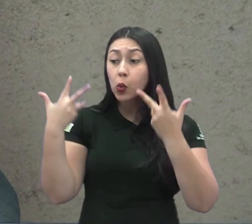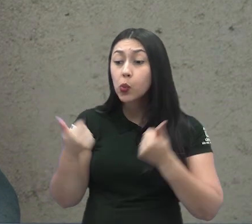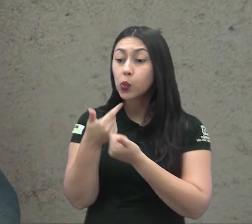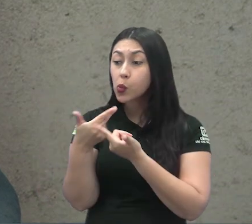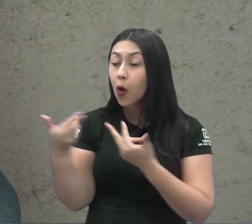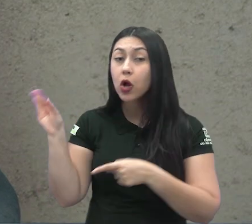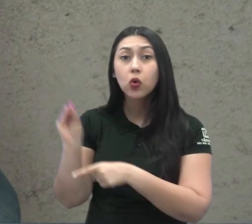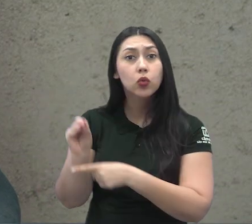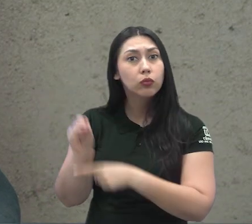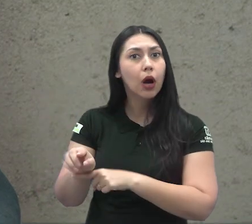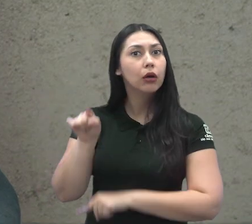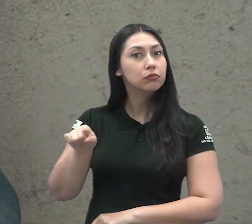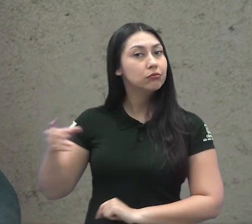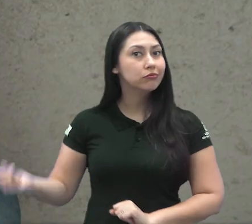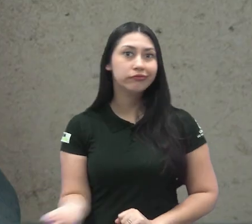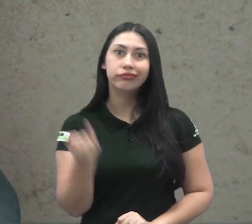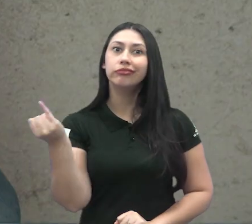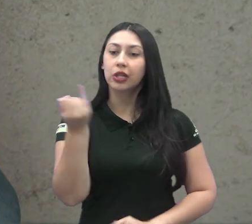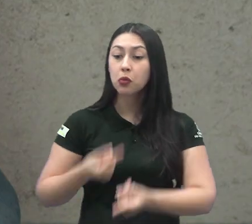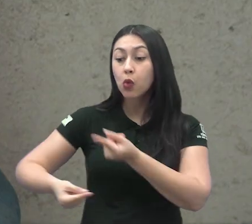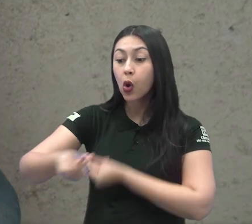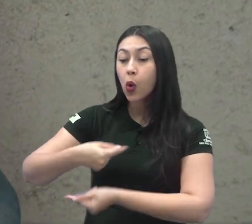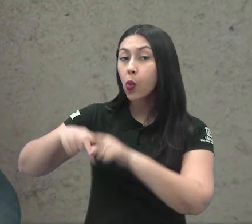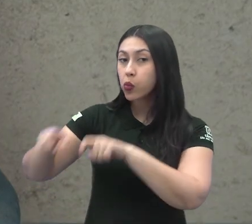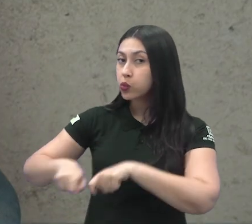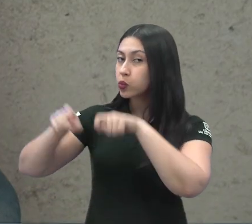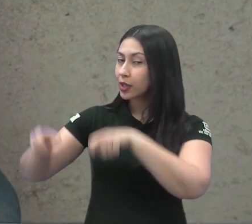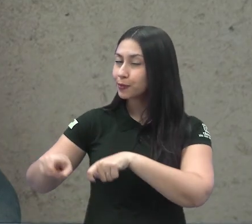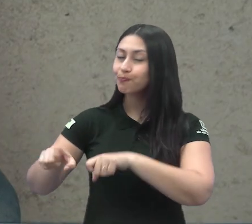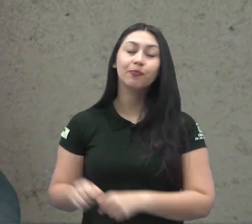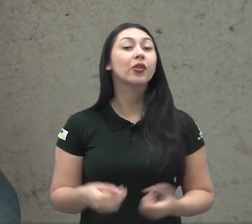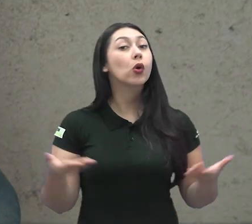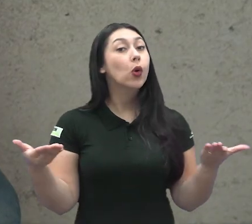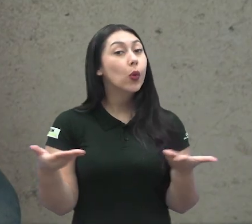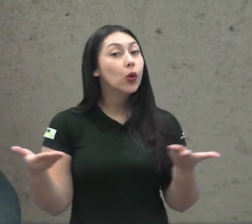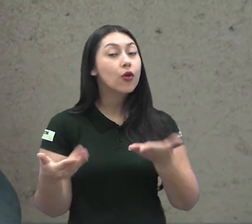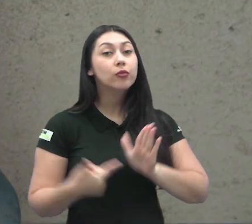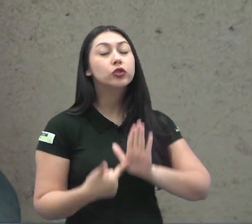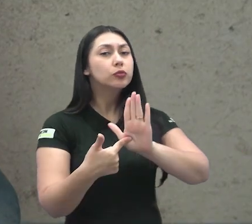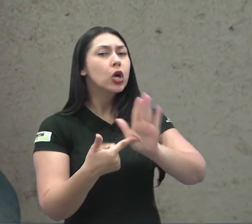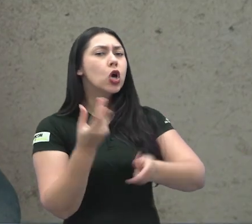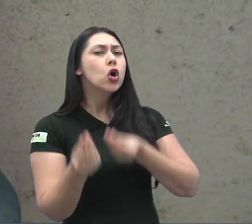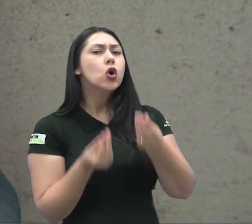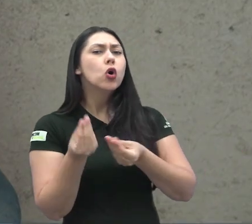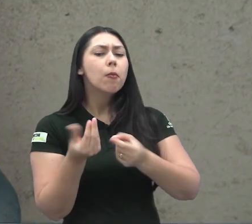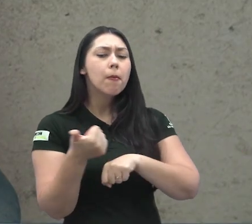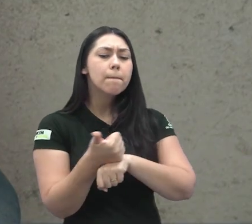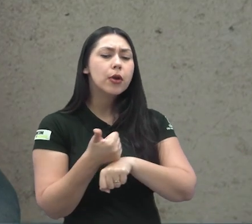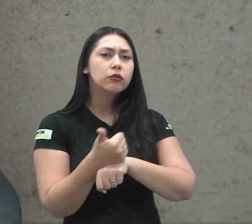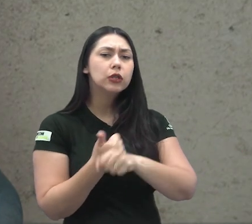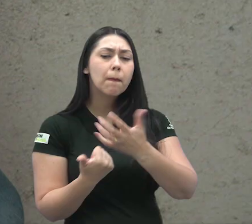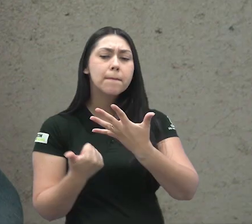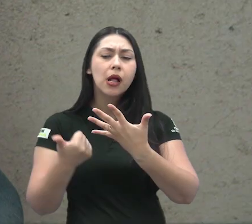profissão essencial para o agronegócio. No Estação Mercado de hoje, a gente mostra como é a carreira que